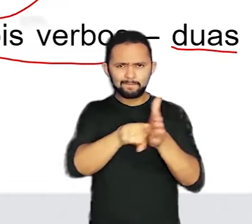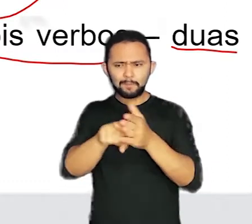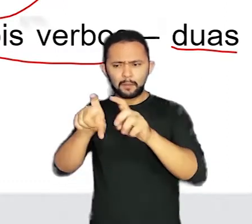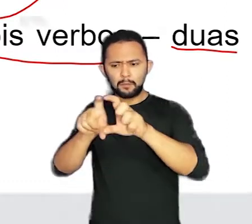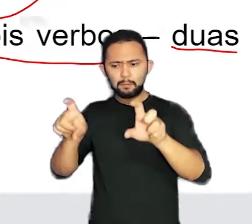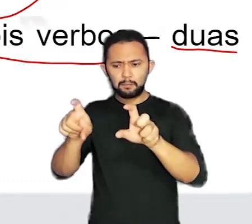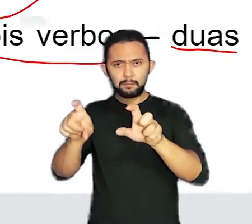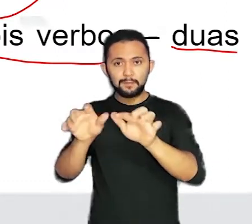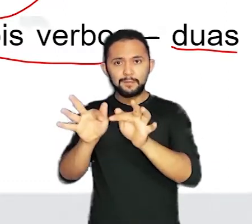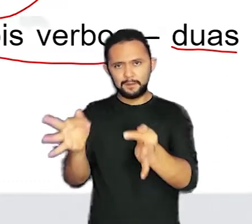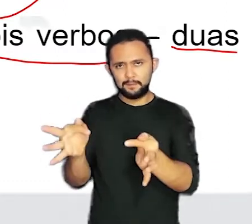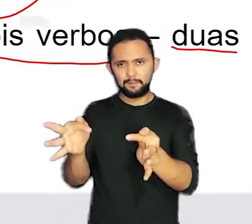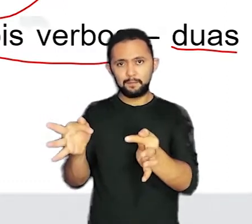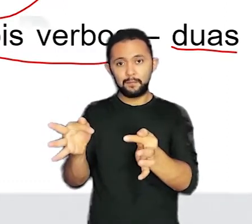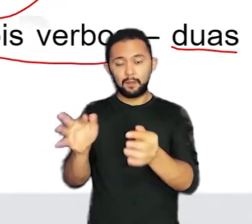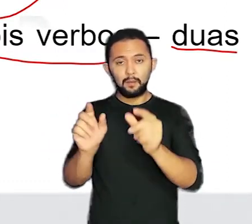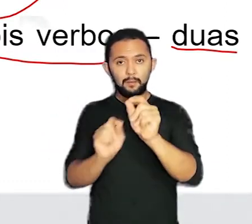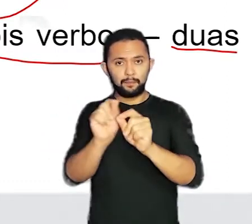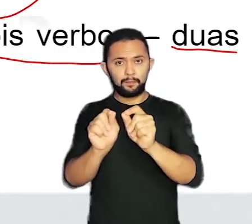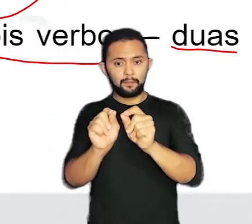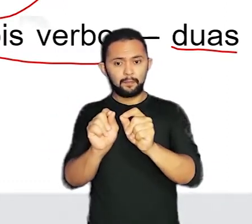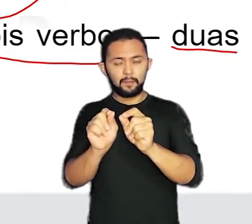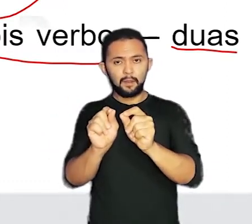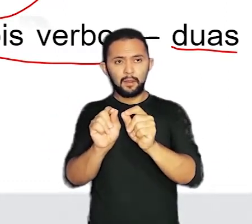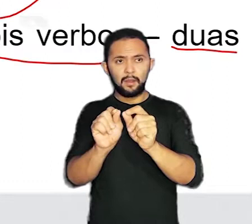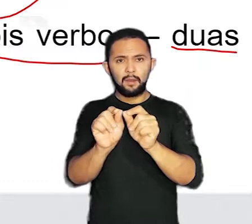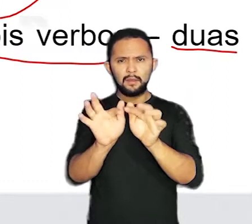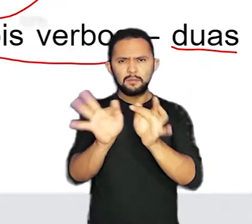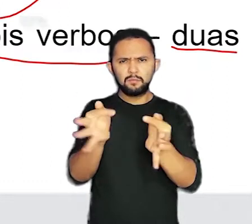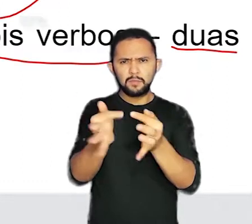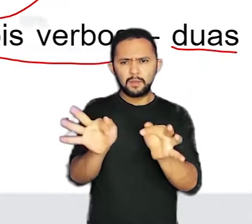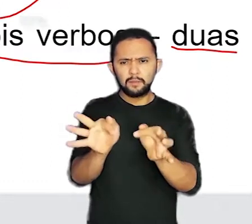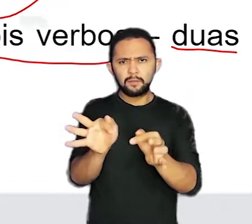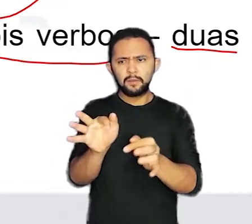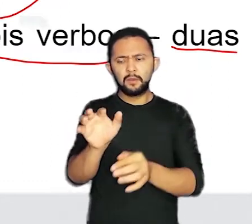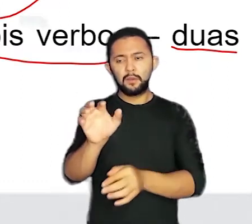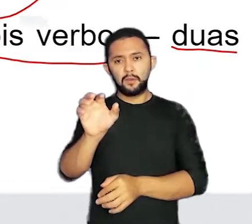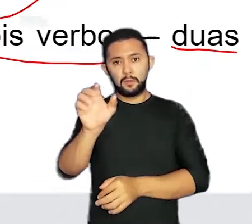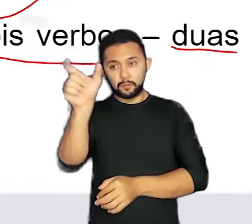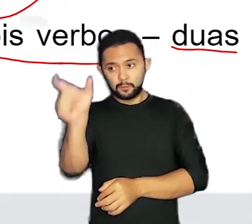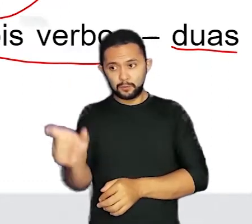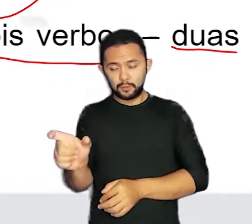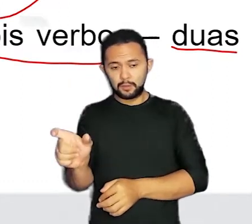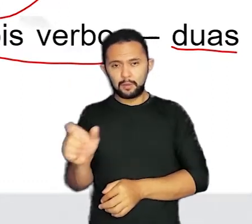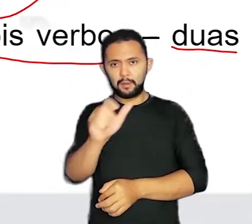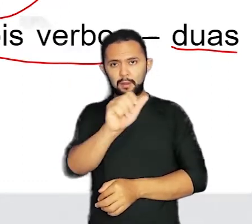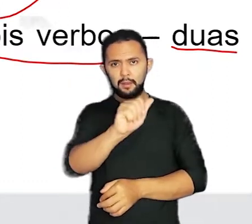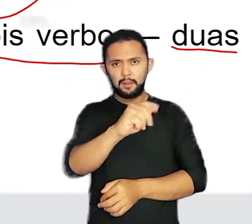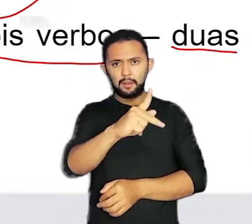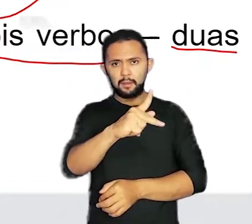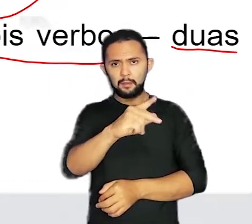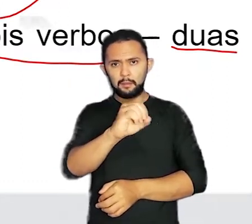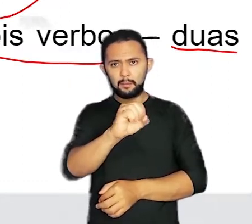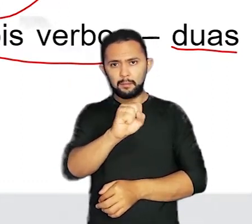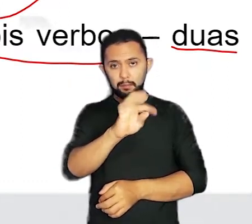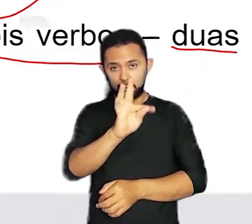simples, tá? Partindo aí do ponto sintaxe de sujeito, aposto e vocativo. E aqui foi só para você